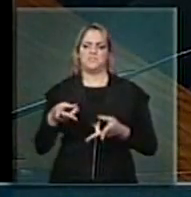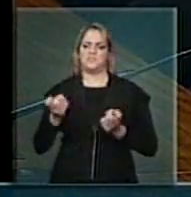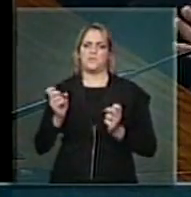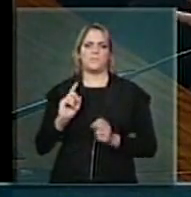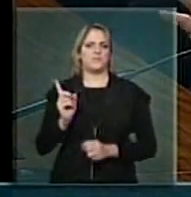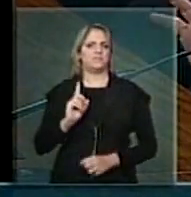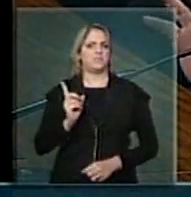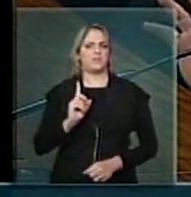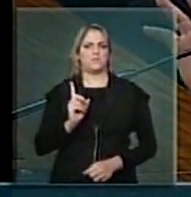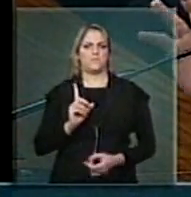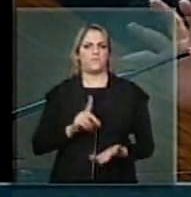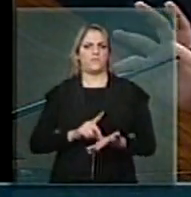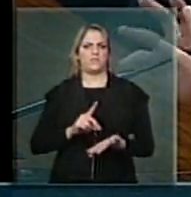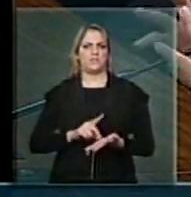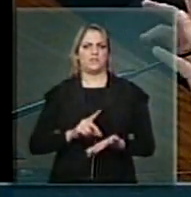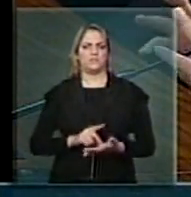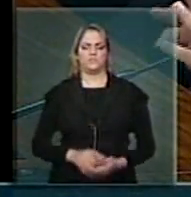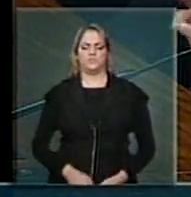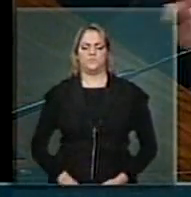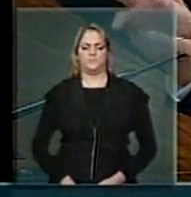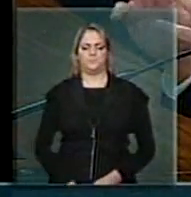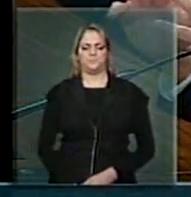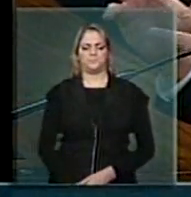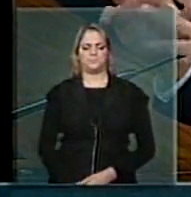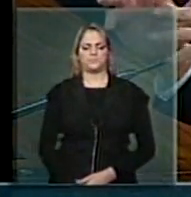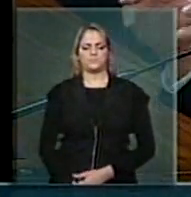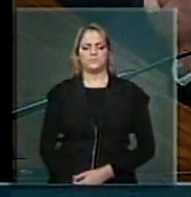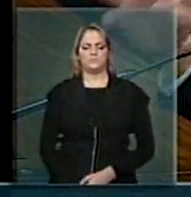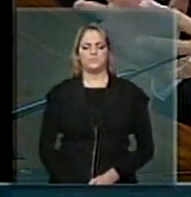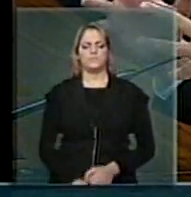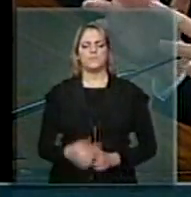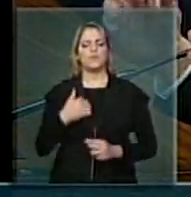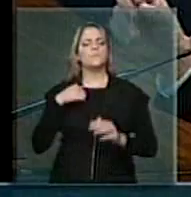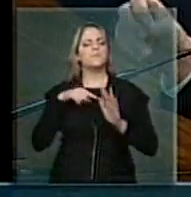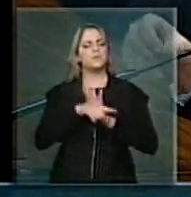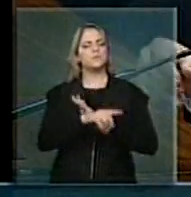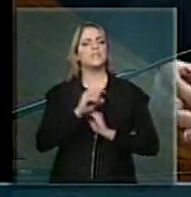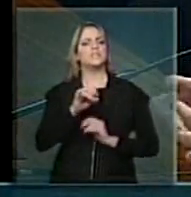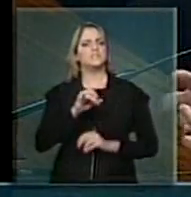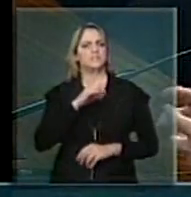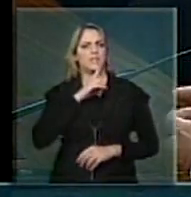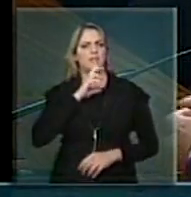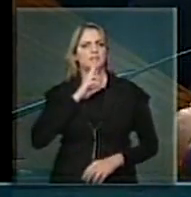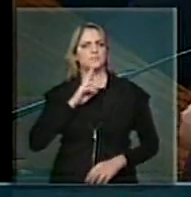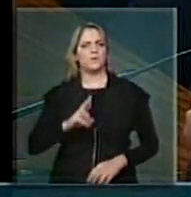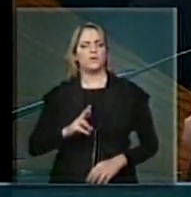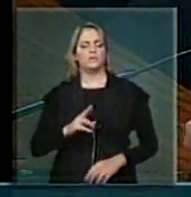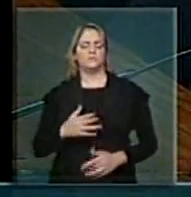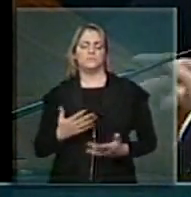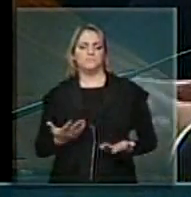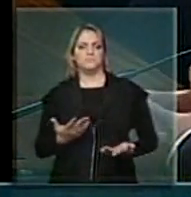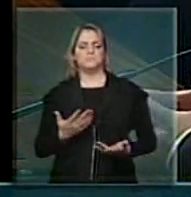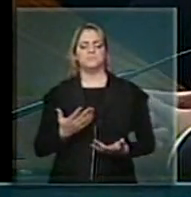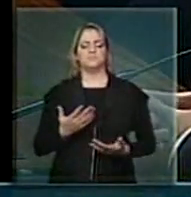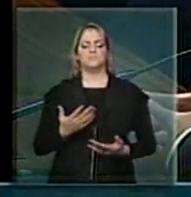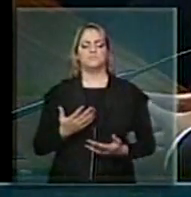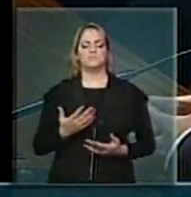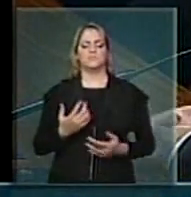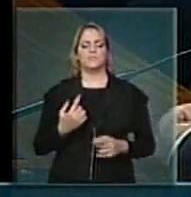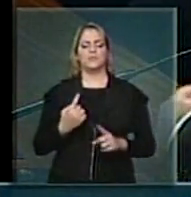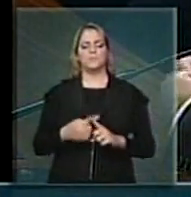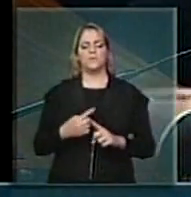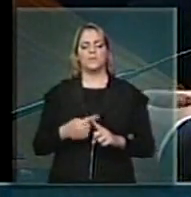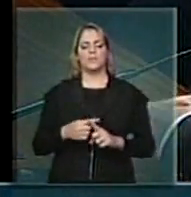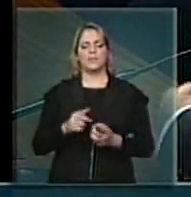percebo isso. Seria isso que eu queria perguntar, se alguém puder me responder, assim, olha, Estepan,